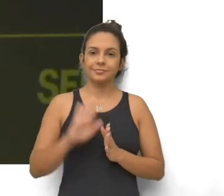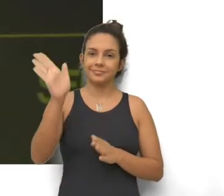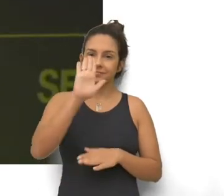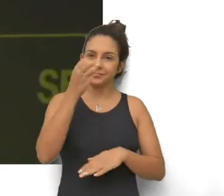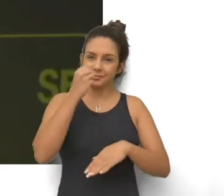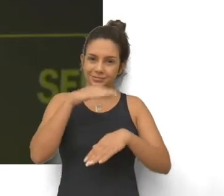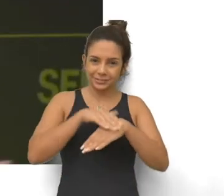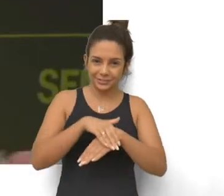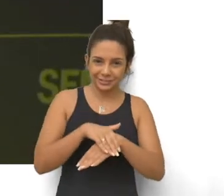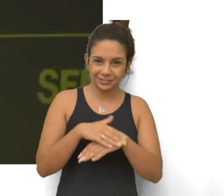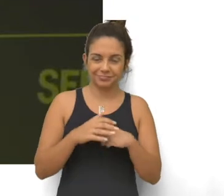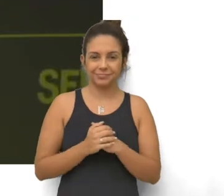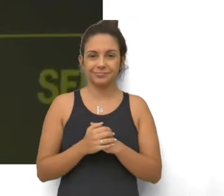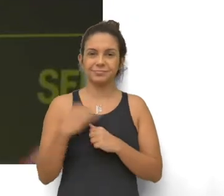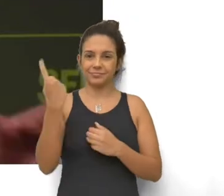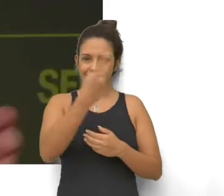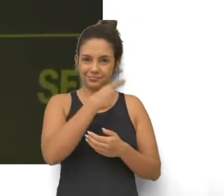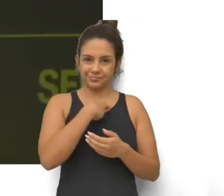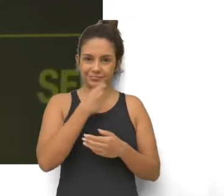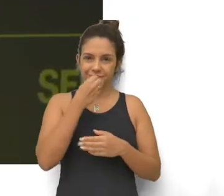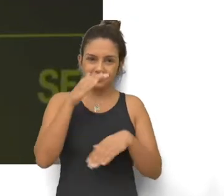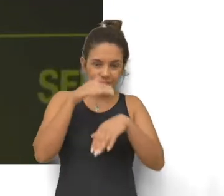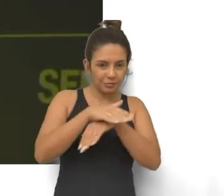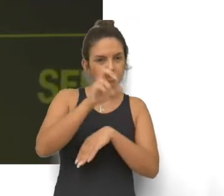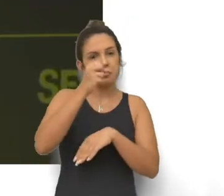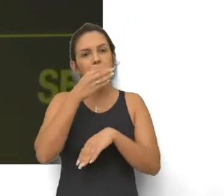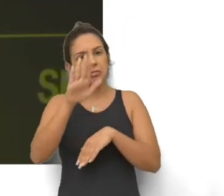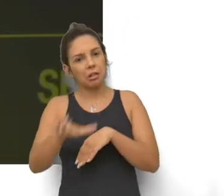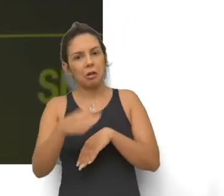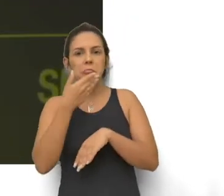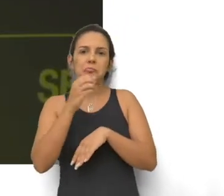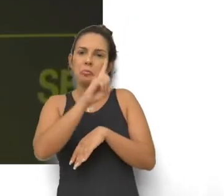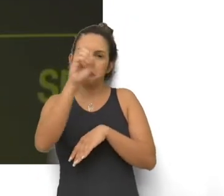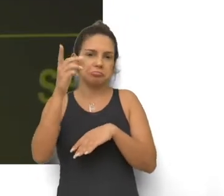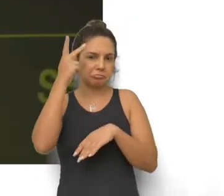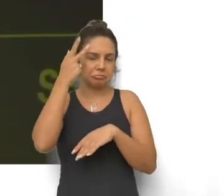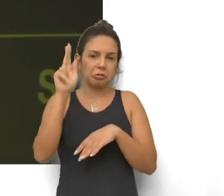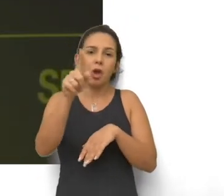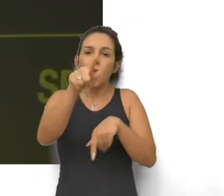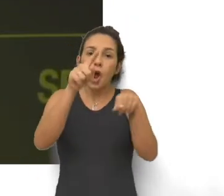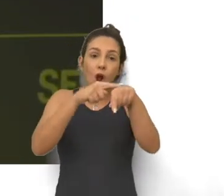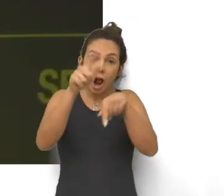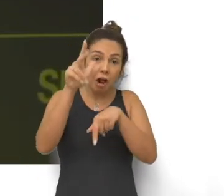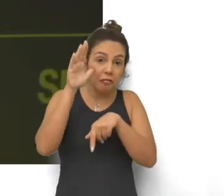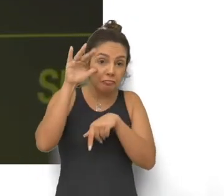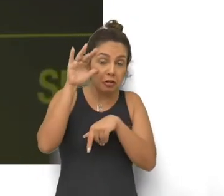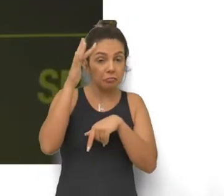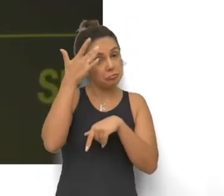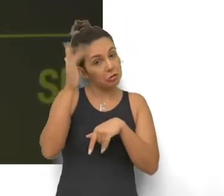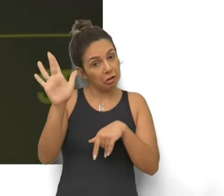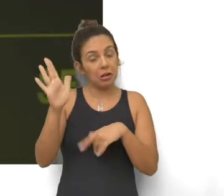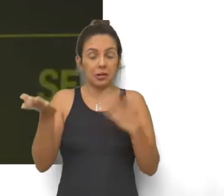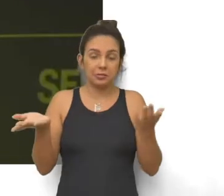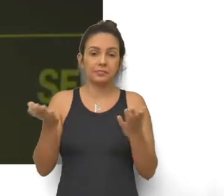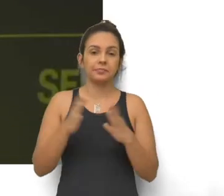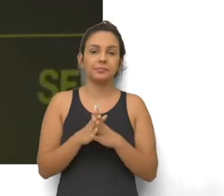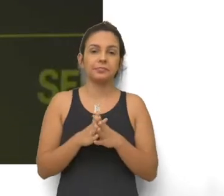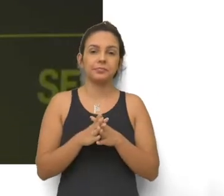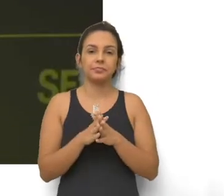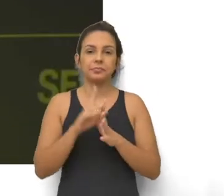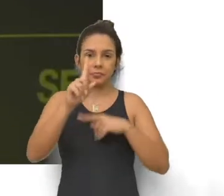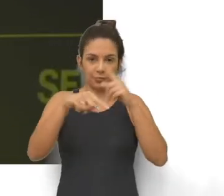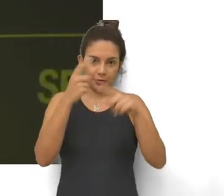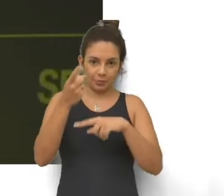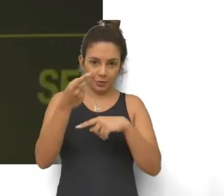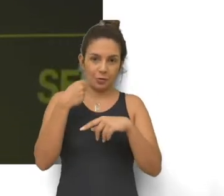Boa noite. Boa noite ou boa tarde ou bom dia, né? Depende da hora que você vai estar assistindo esse programa depois